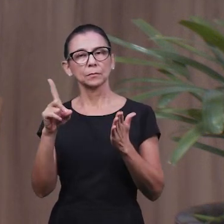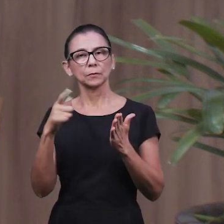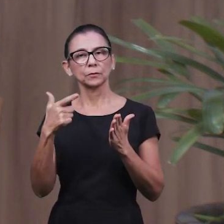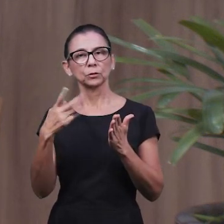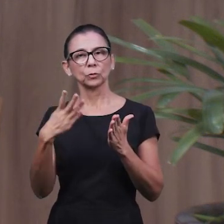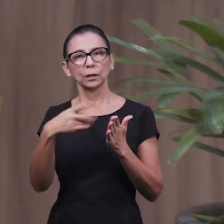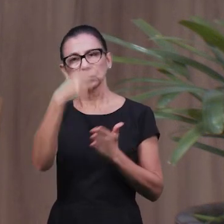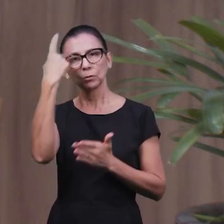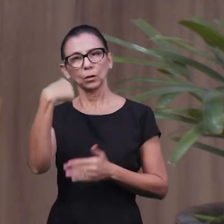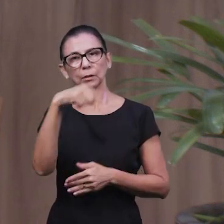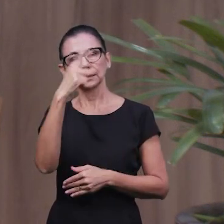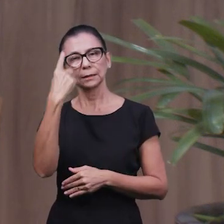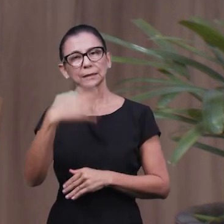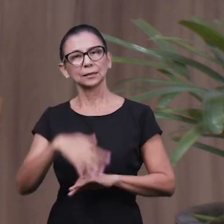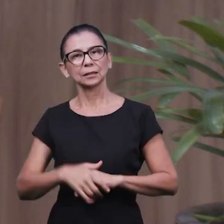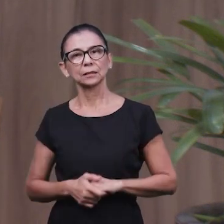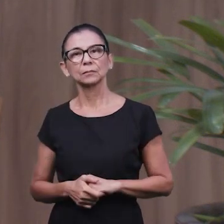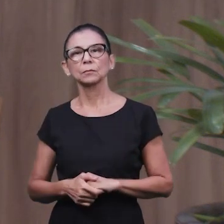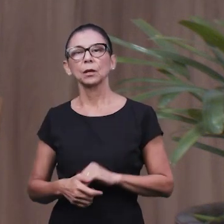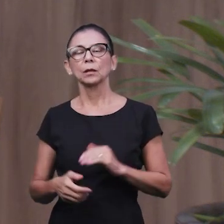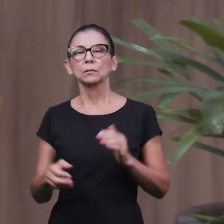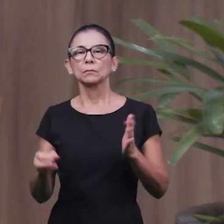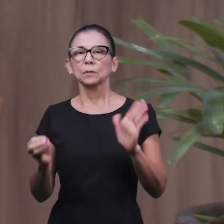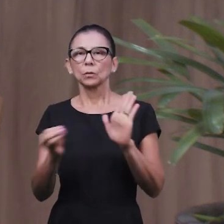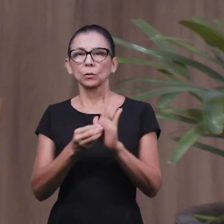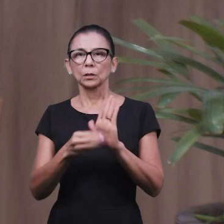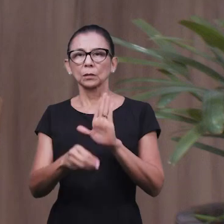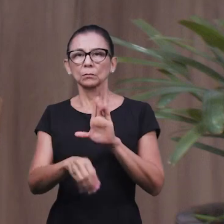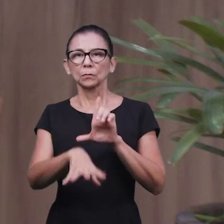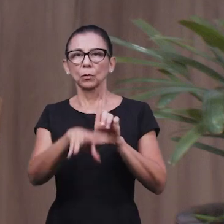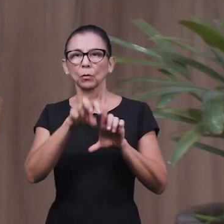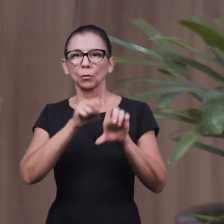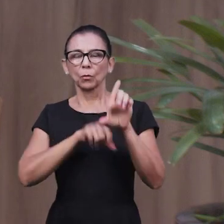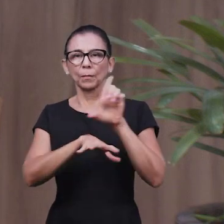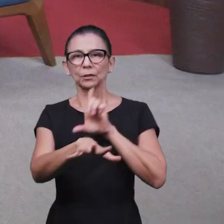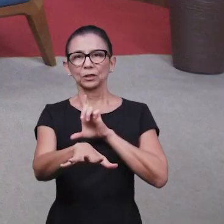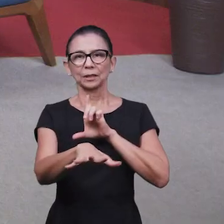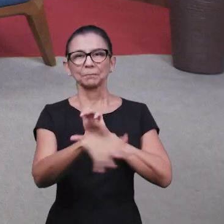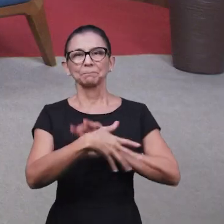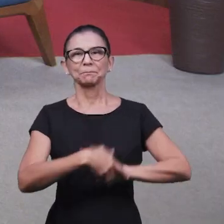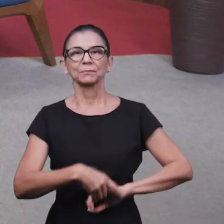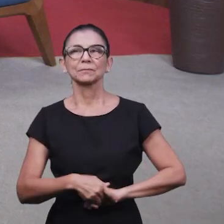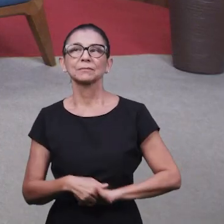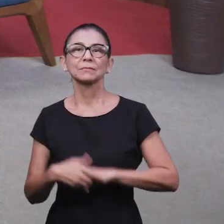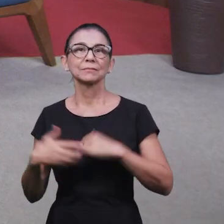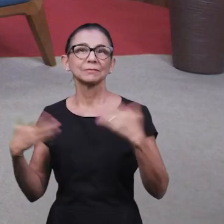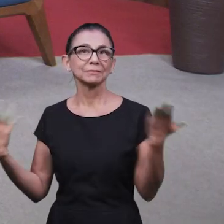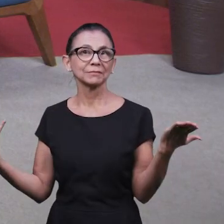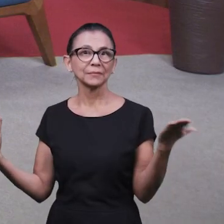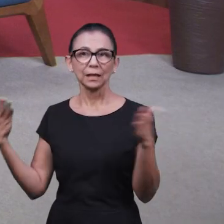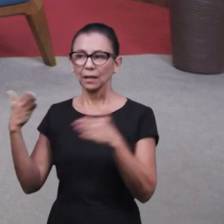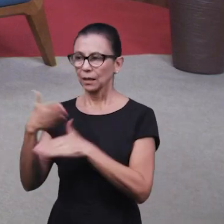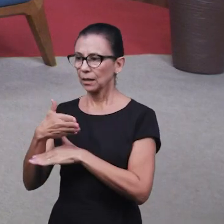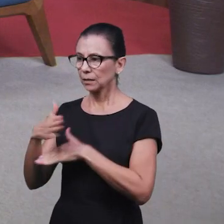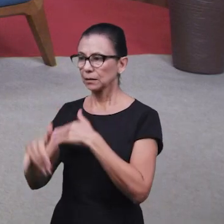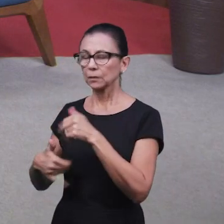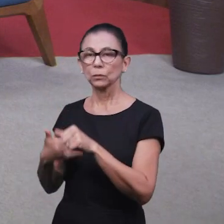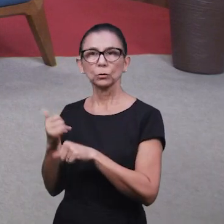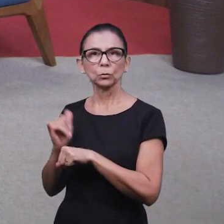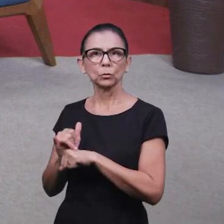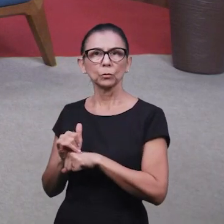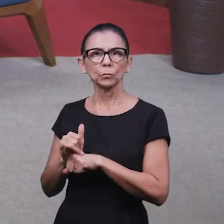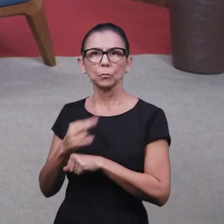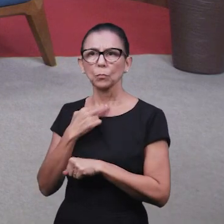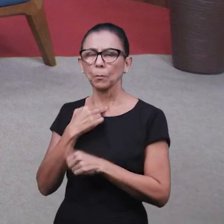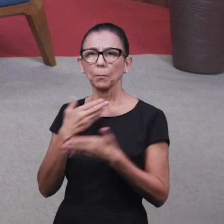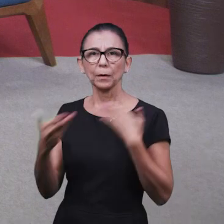por dia e ainda pode compartilhar os nossos conteúdos com as pessoas que você conhece. Acesse o canal da Igreja Cristã Maranata no YouTube e